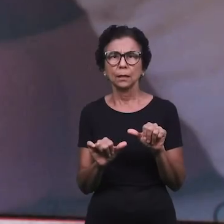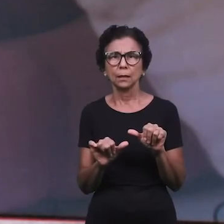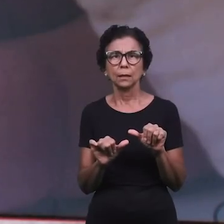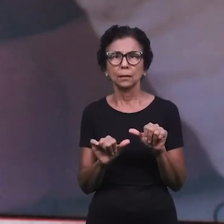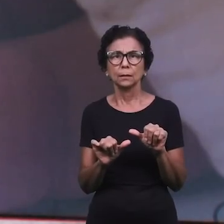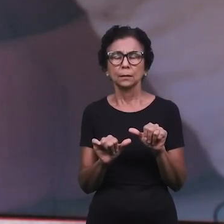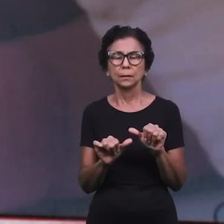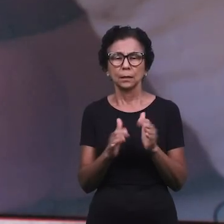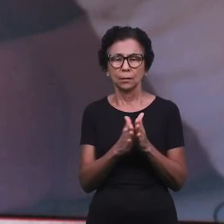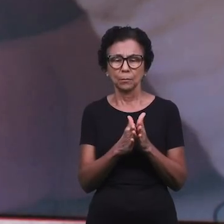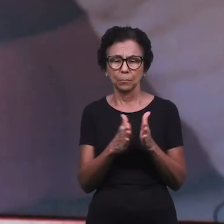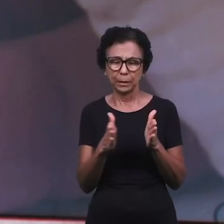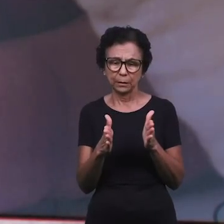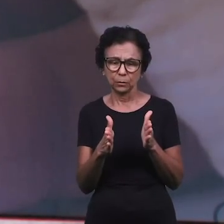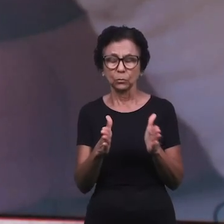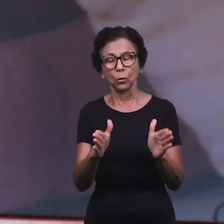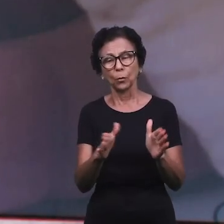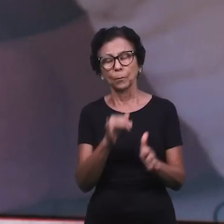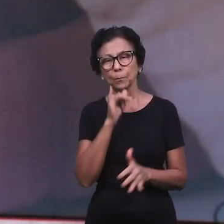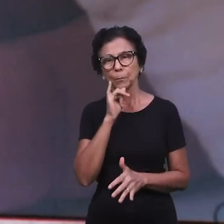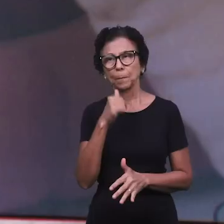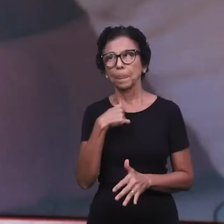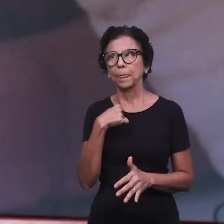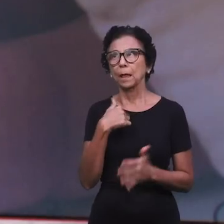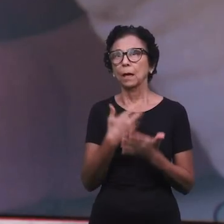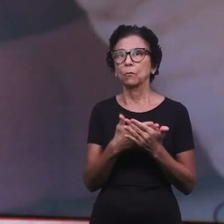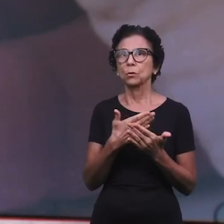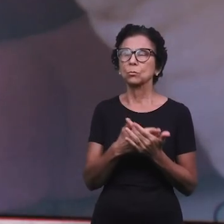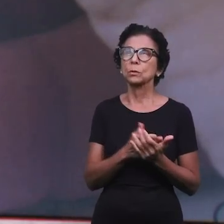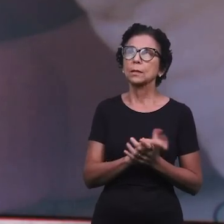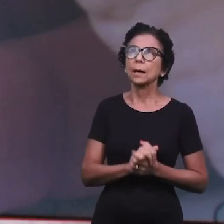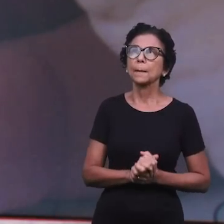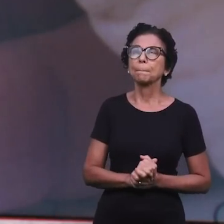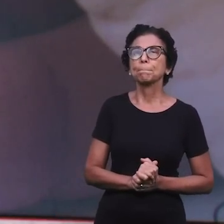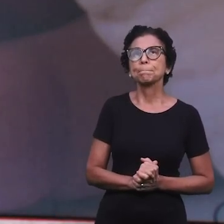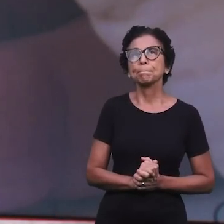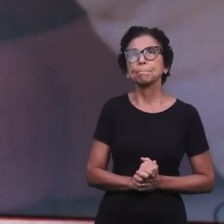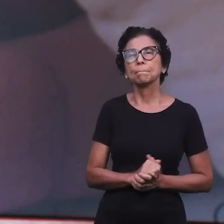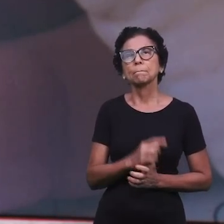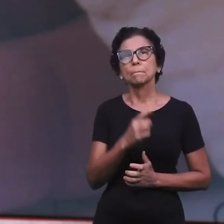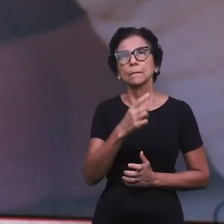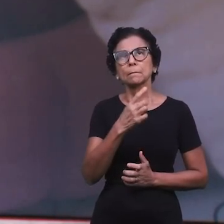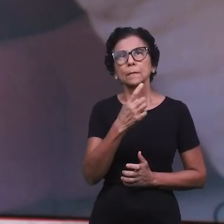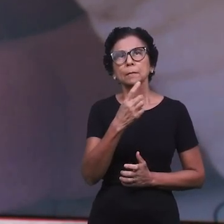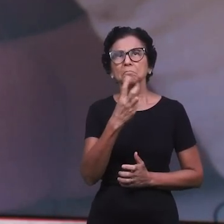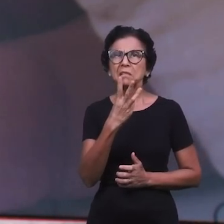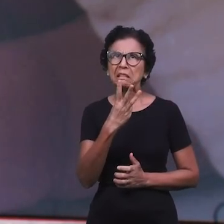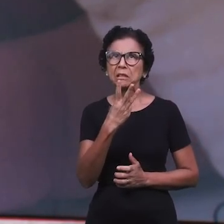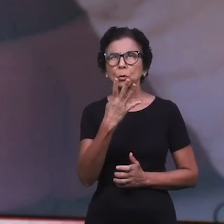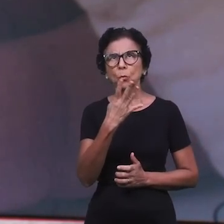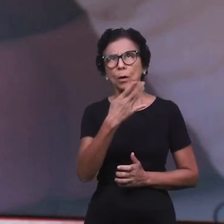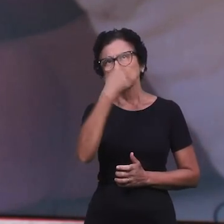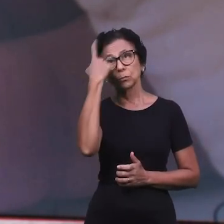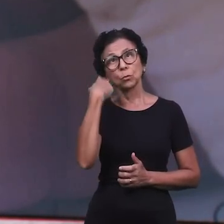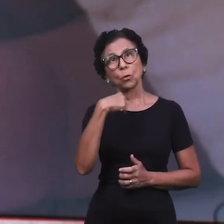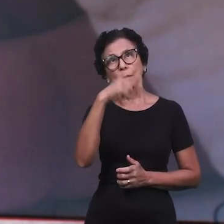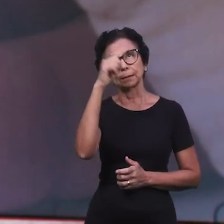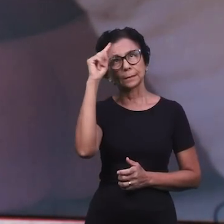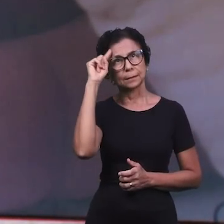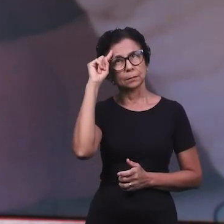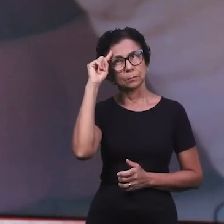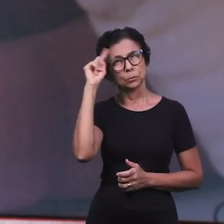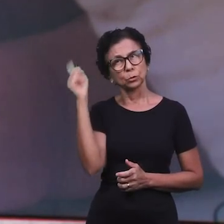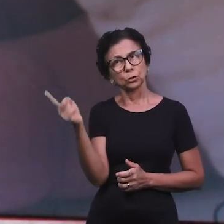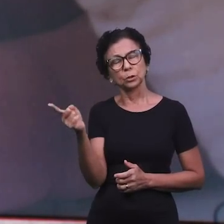motivado. Então ele fala o seguinte, ó, eu vou estudar pelo menos 3 a 4 horas por dia. Ah, eu